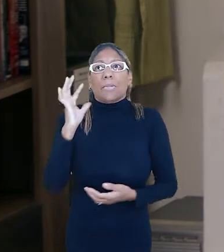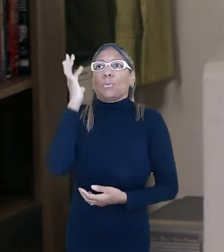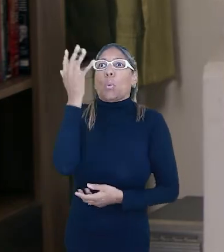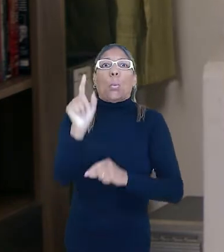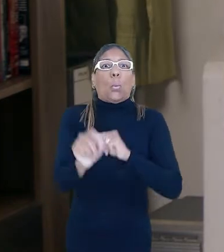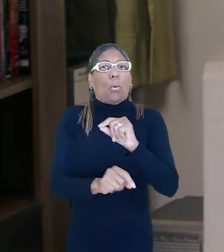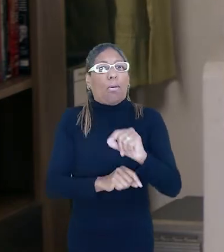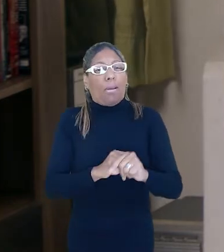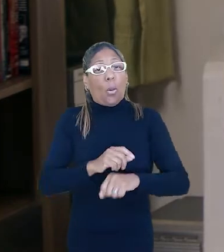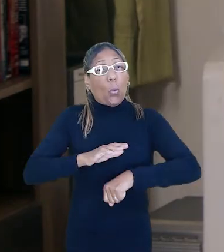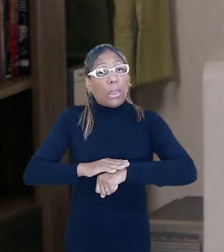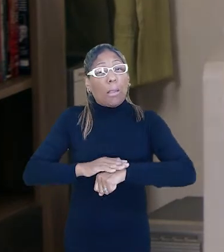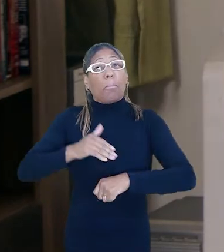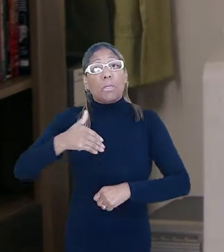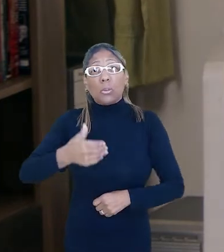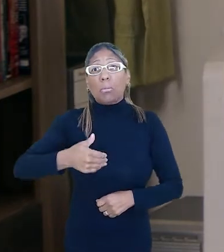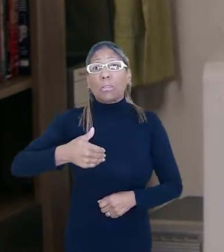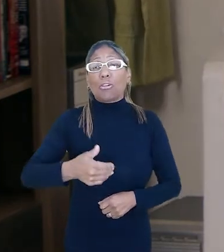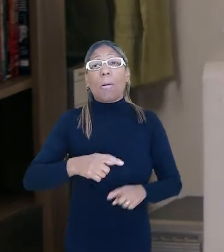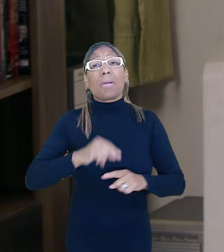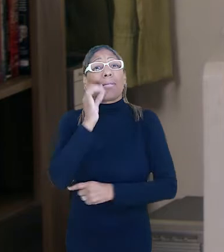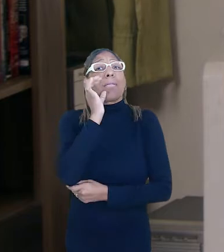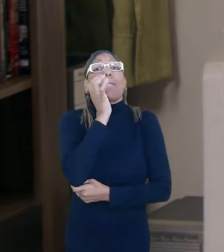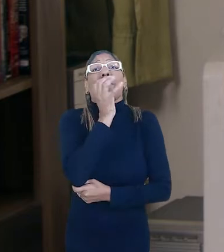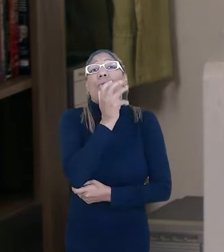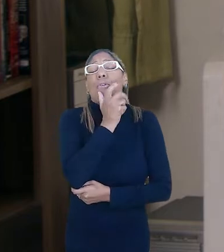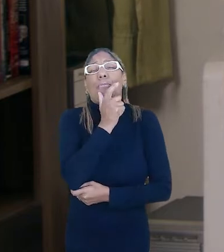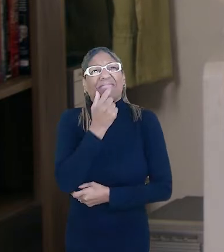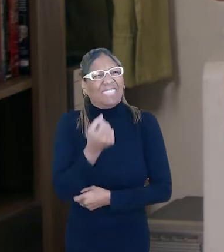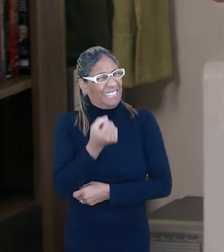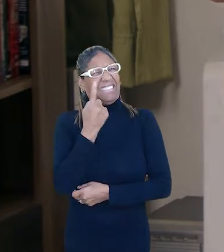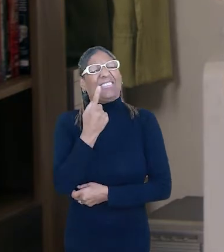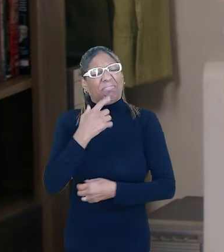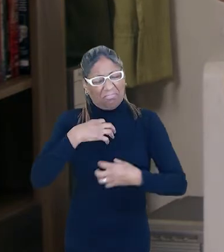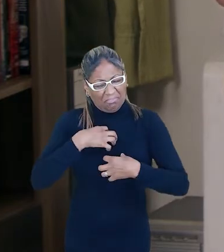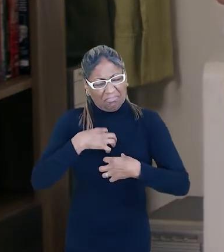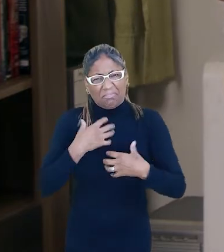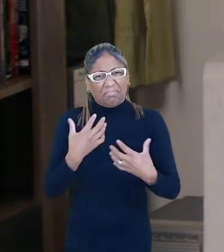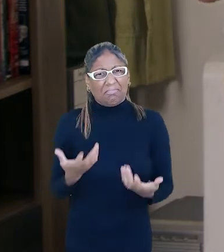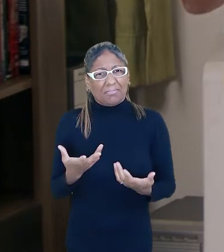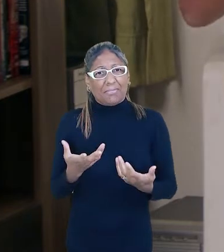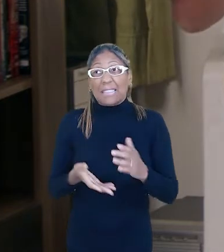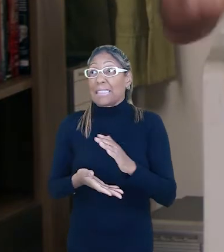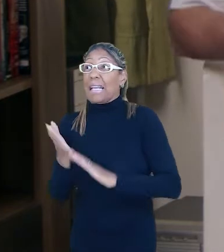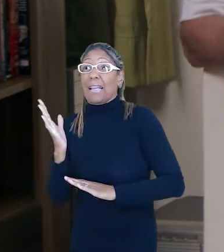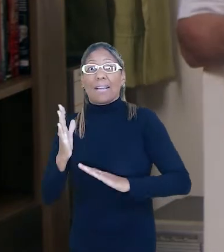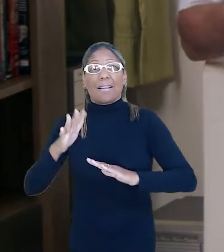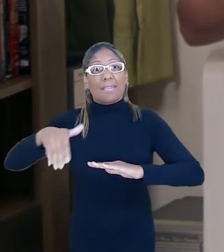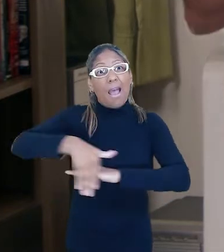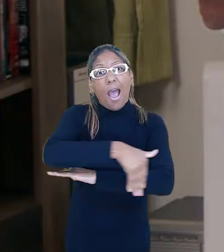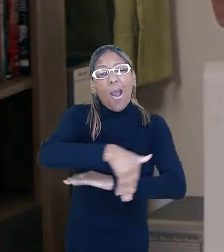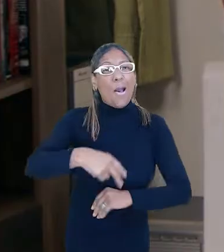que está acontecendo. Ivan. O tempo passava e não passava ao mesmo tempo, é uma coisa muito estranha, a gente não sabia. Porque sair na